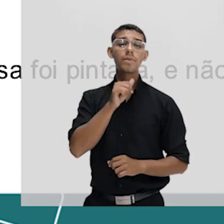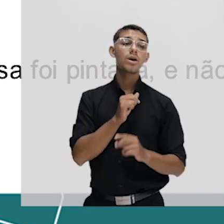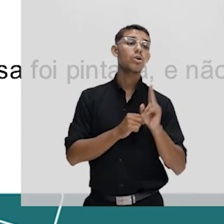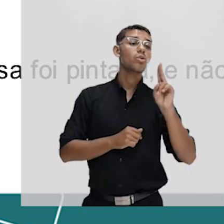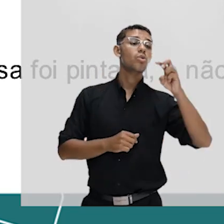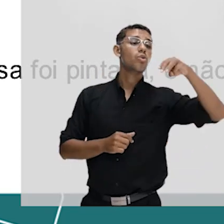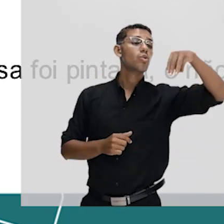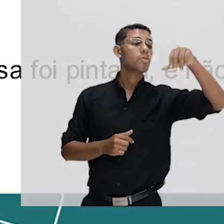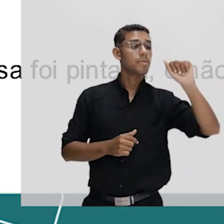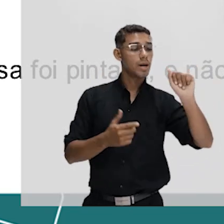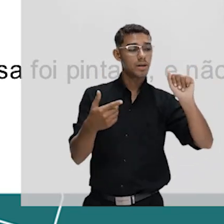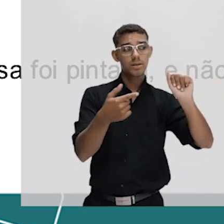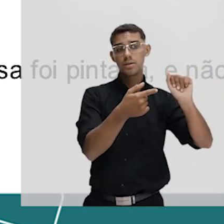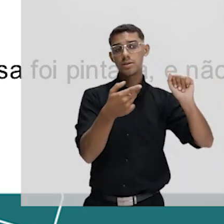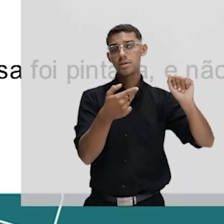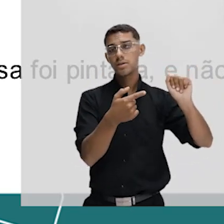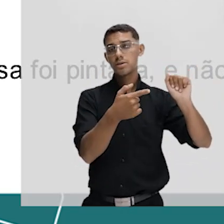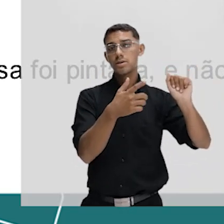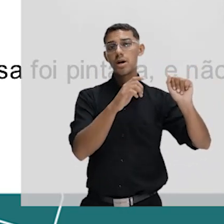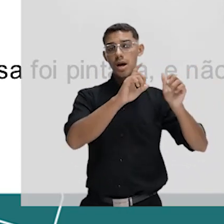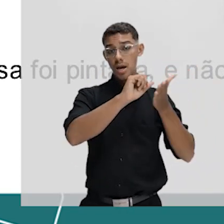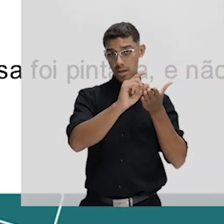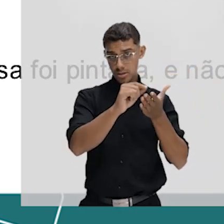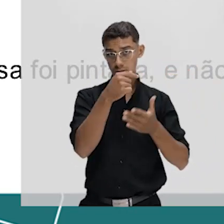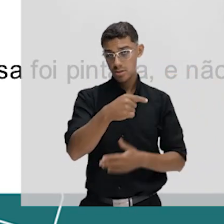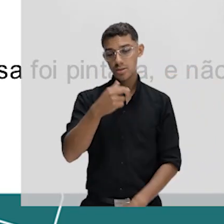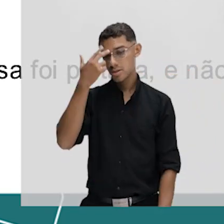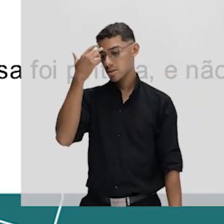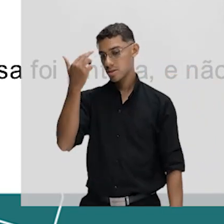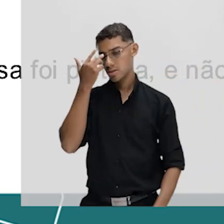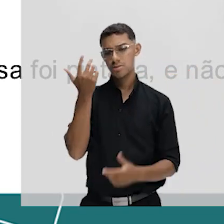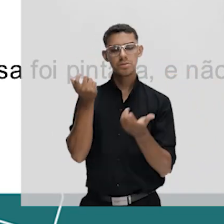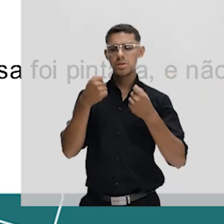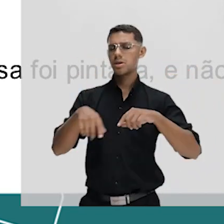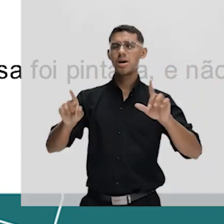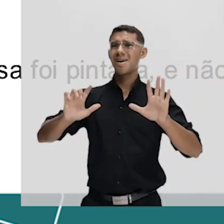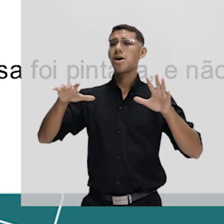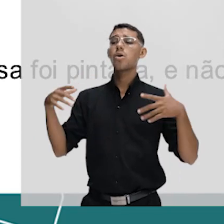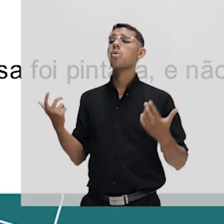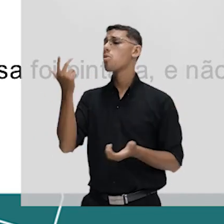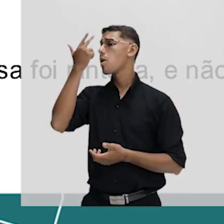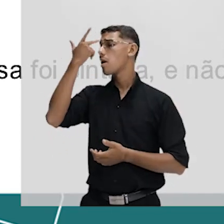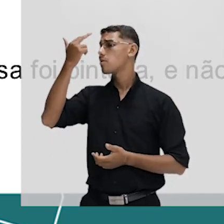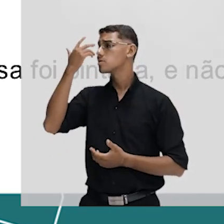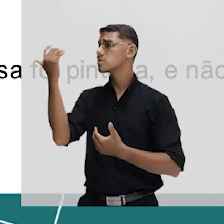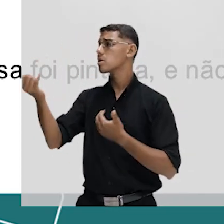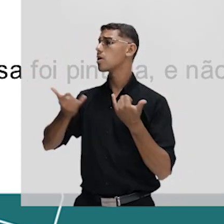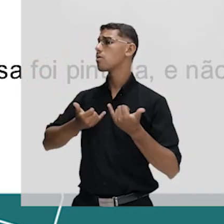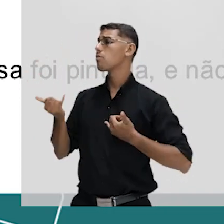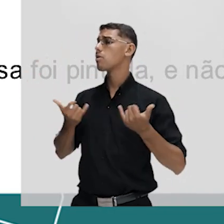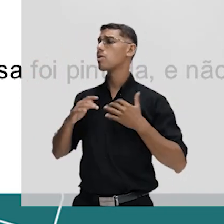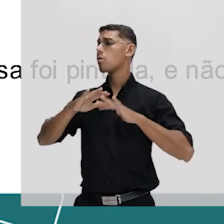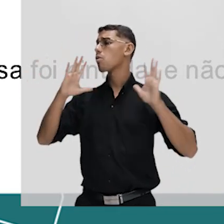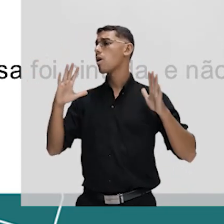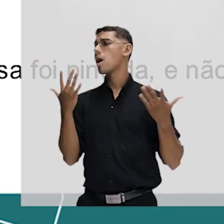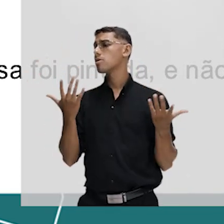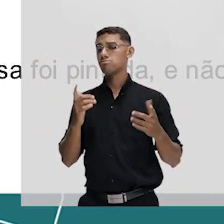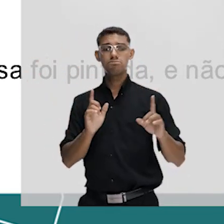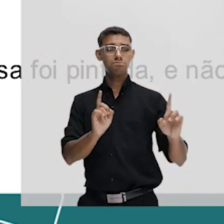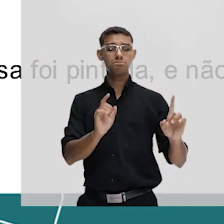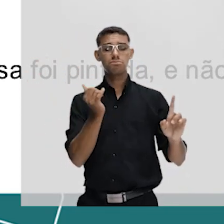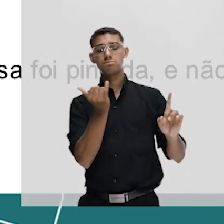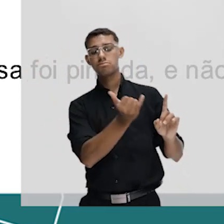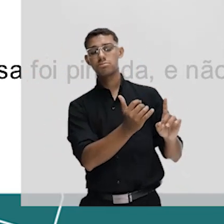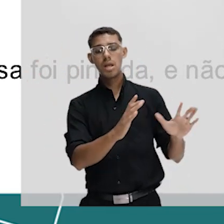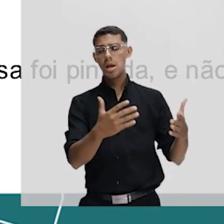exemplo, o artigo indefinido não determinou com precisão a história que Maria Júlia contou, e